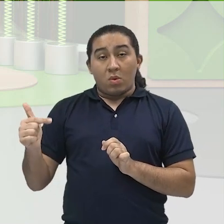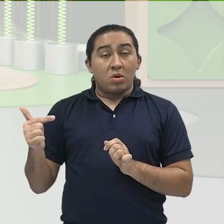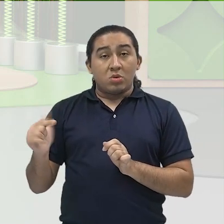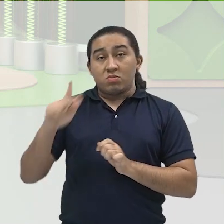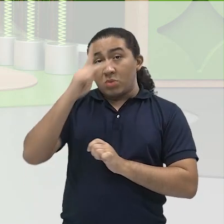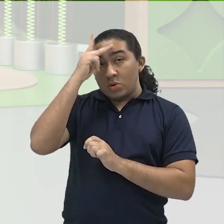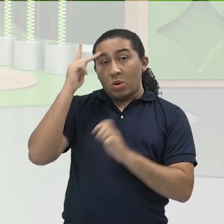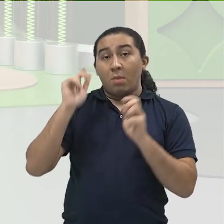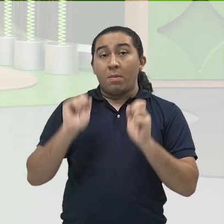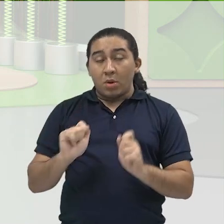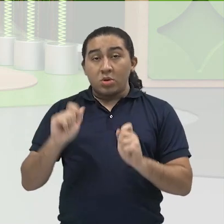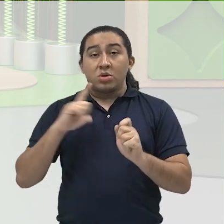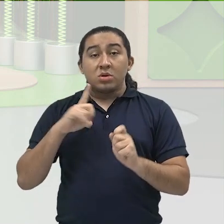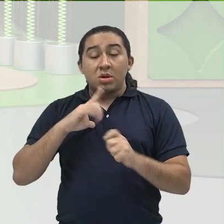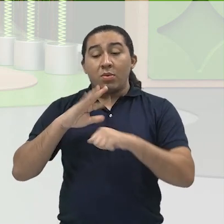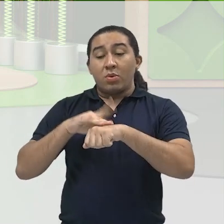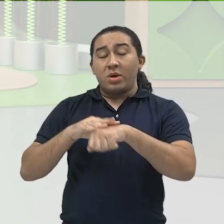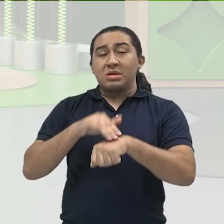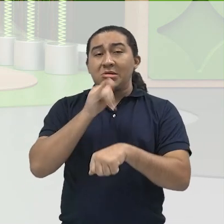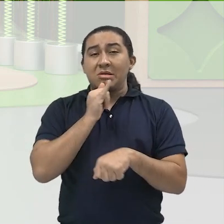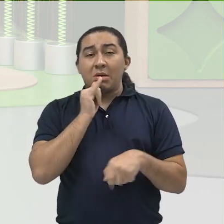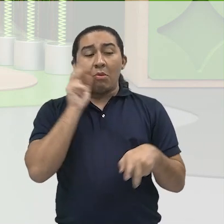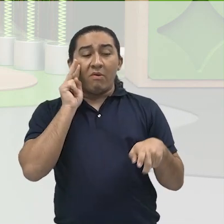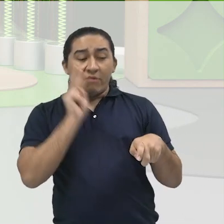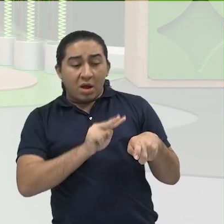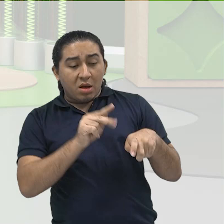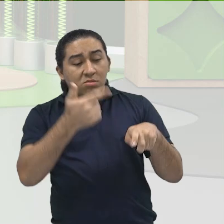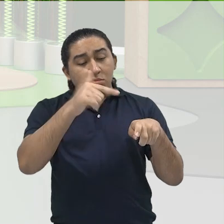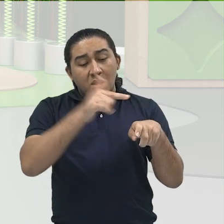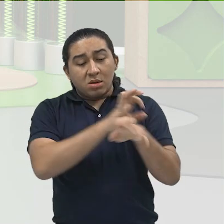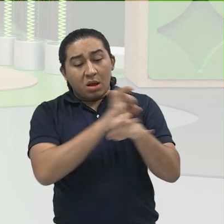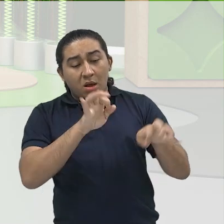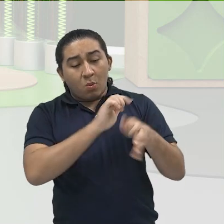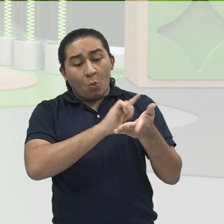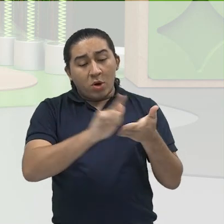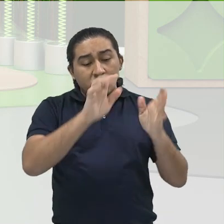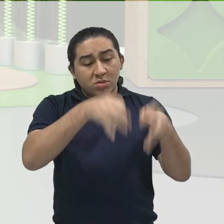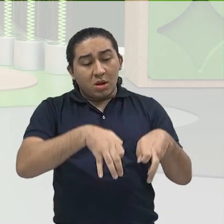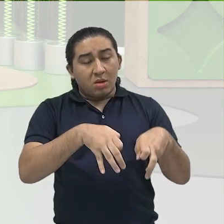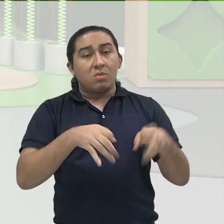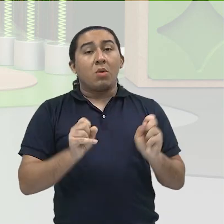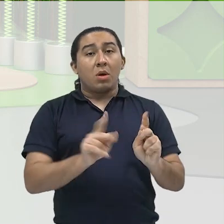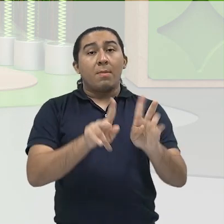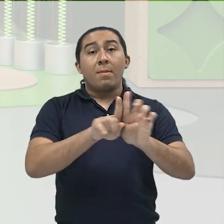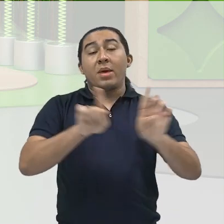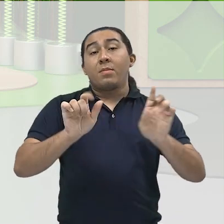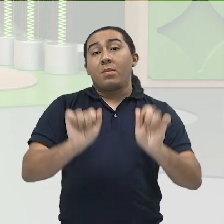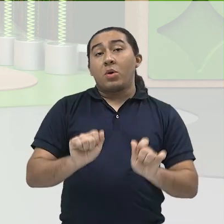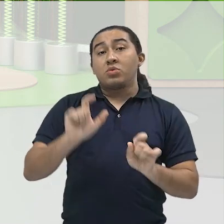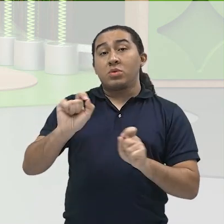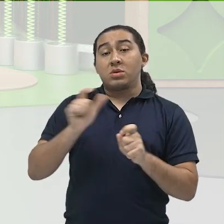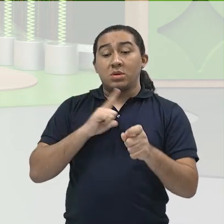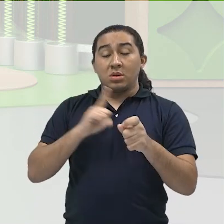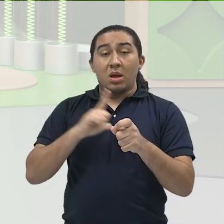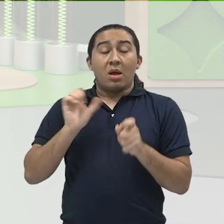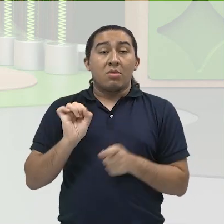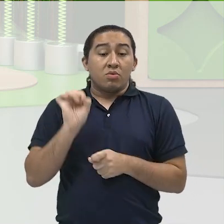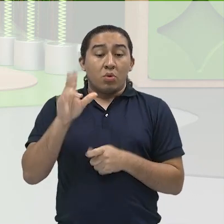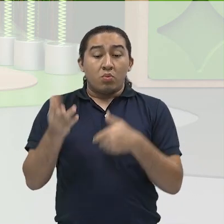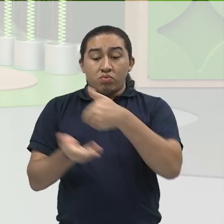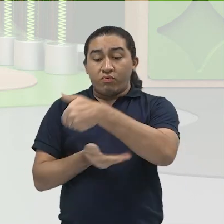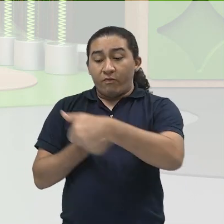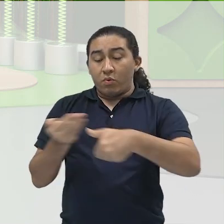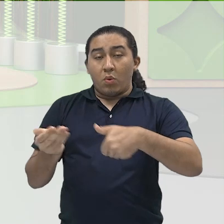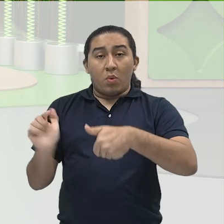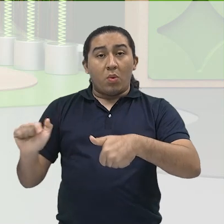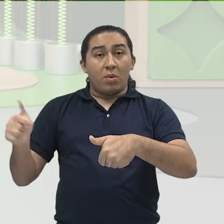sexuais. Então, mesmo que a pessoa olhe, então não tem nada, tá tudo bem, né? Mas ela pode sim transmitir para o seu parceiro